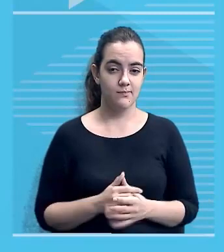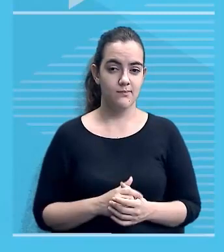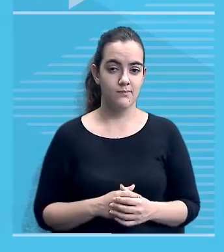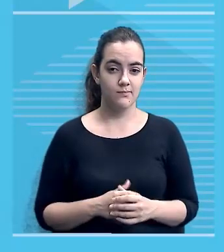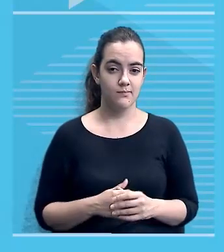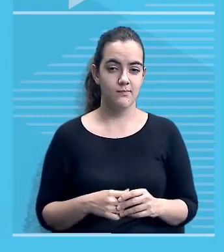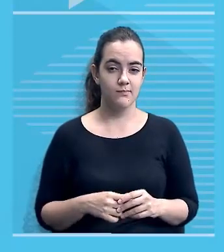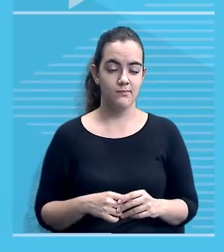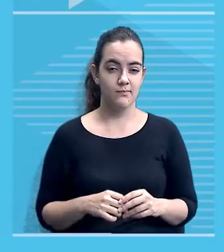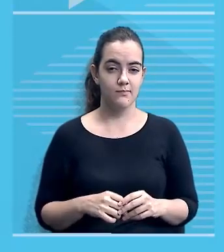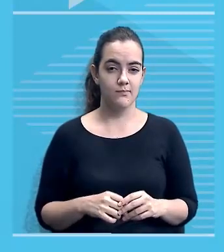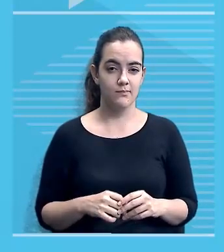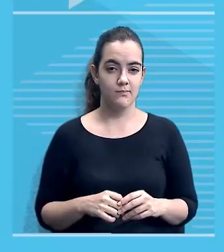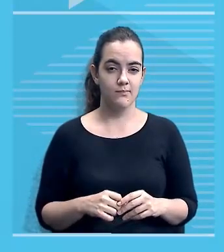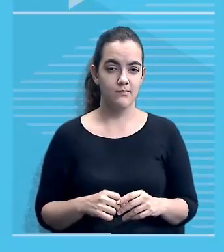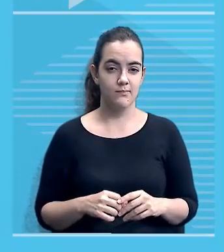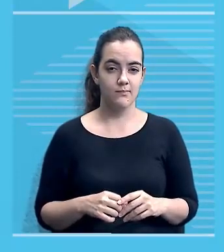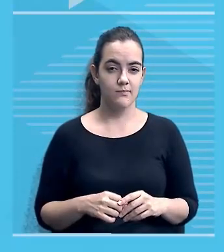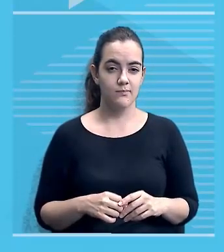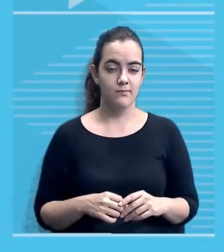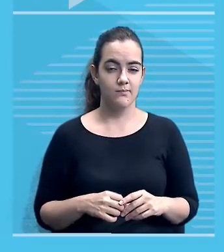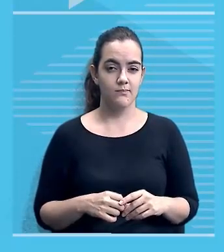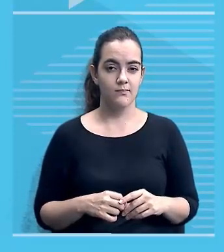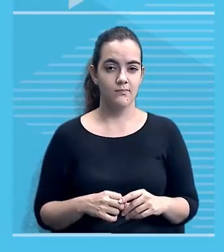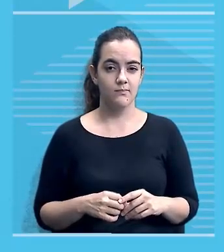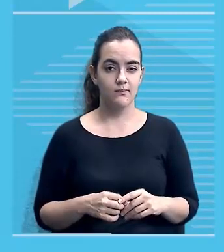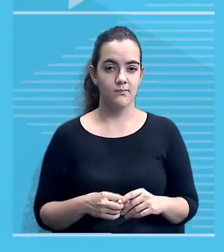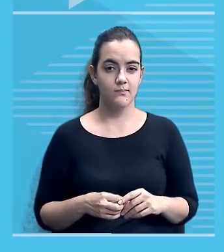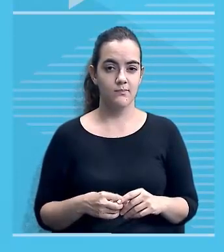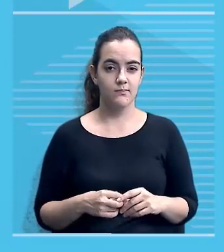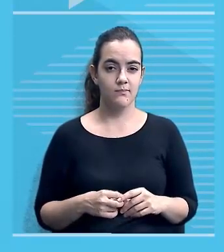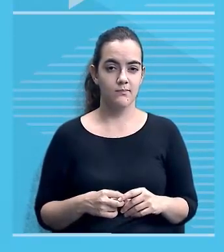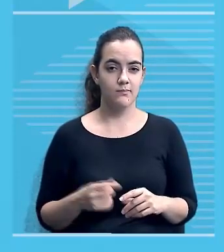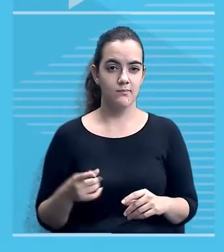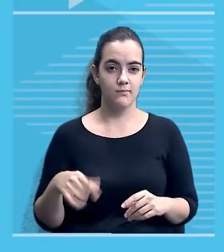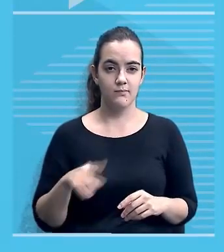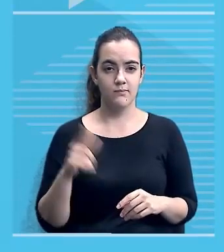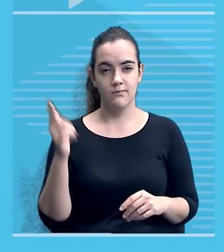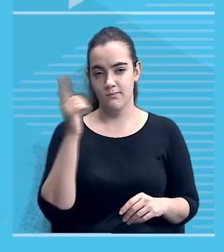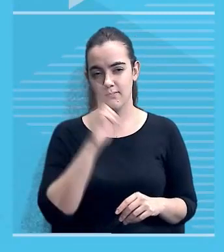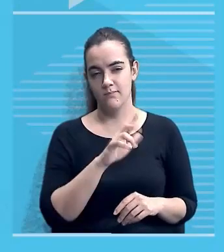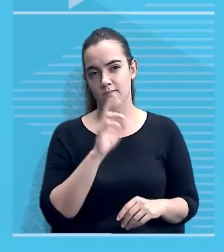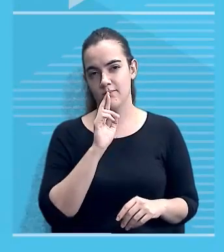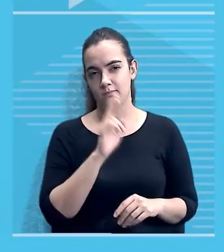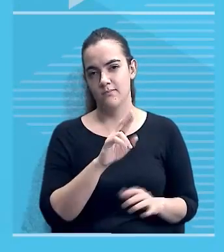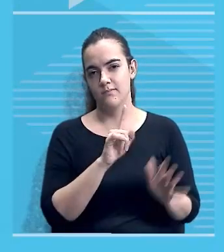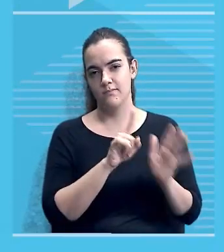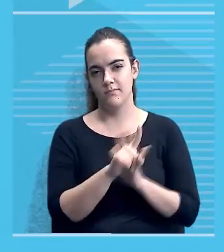a partir do que nós observamos agora dá para ir para alguma questão resolver alguma questão